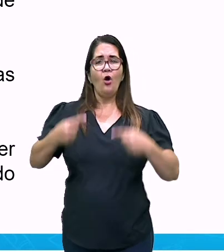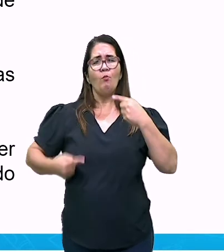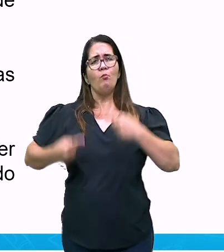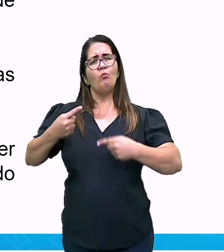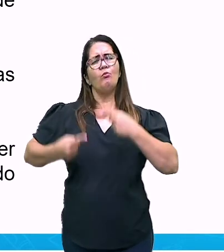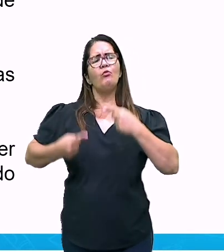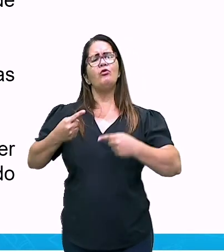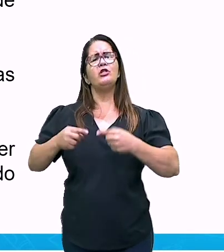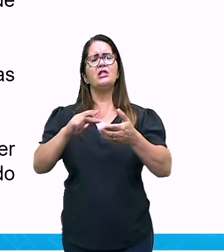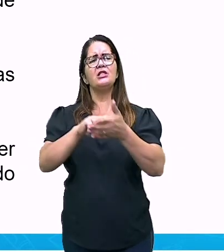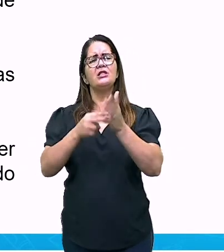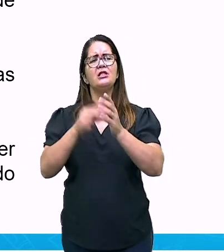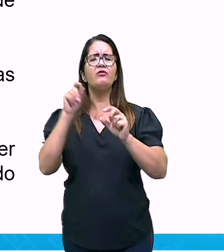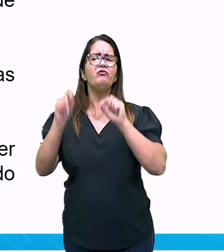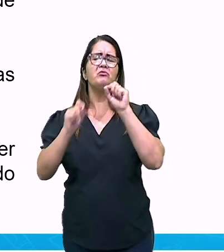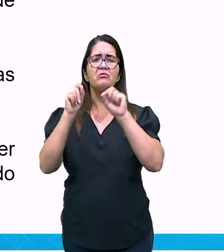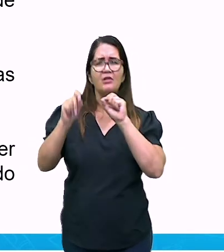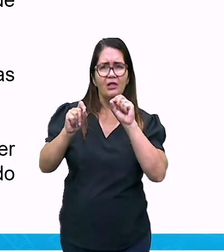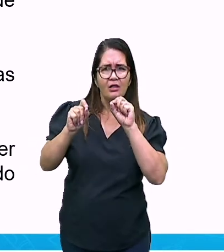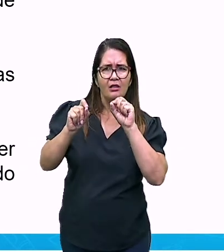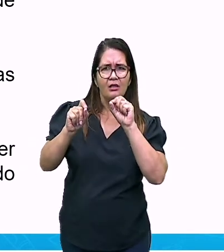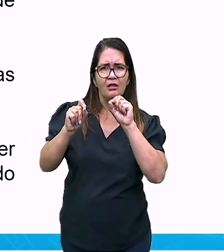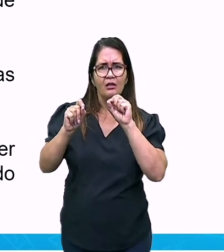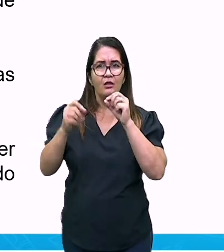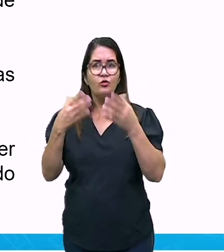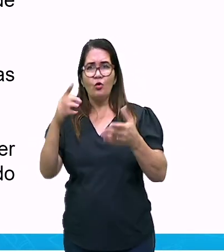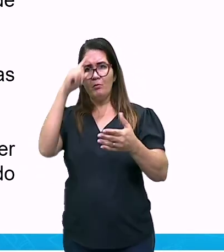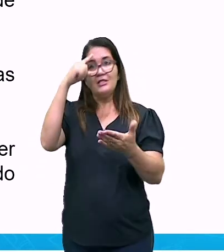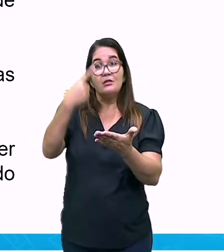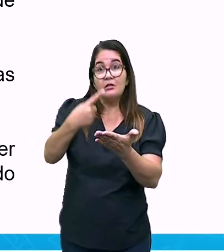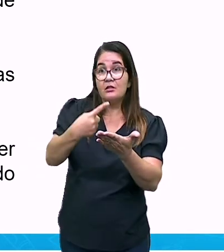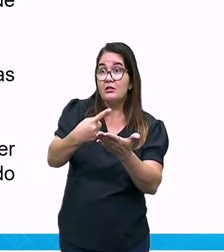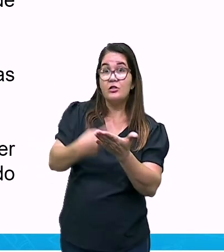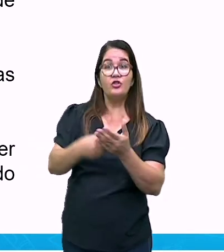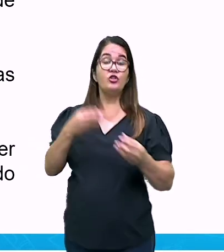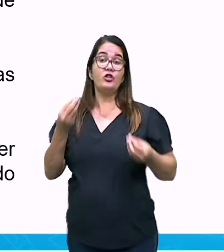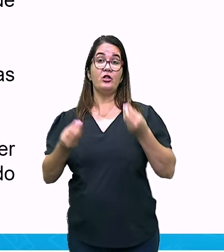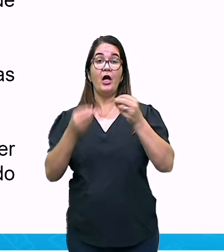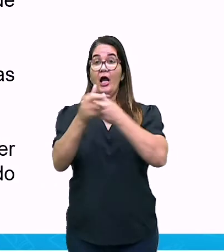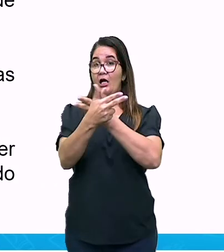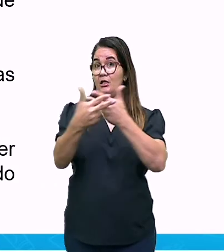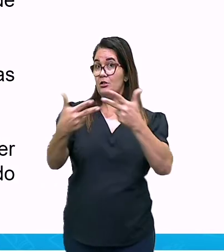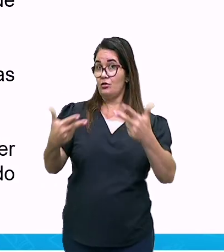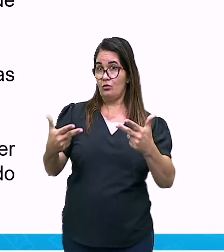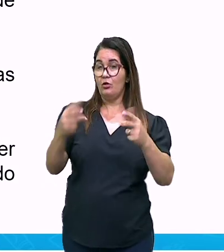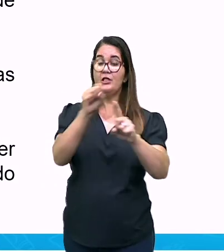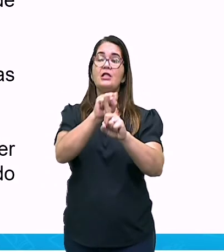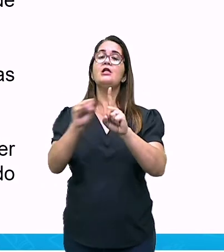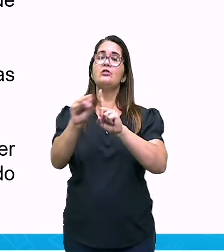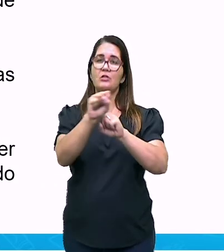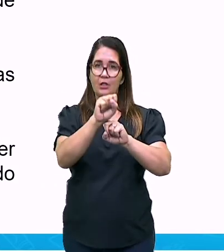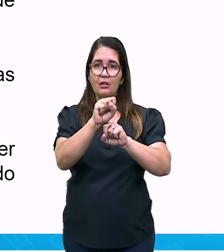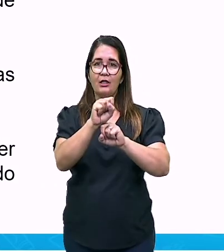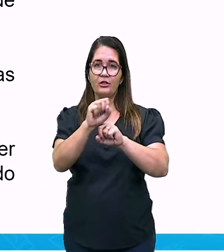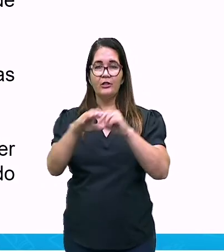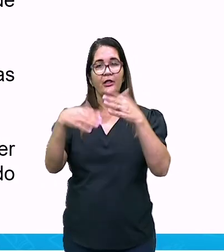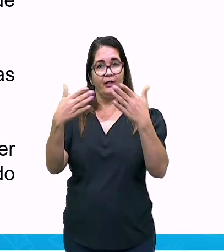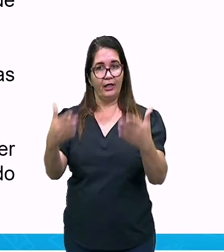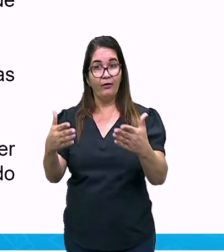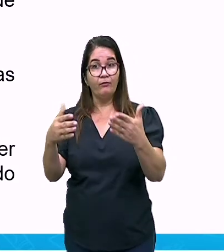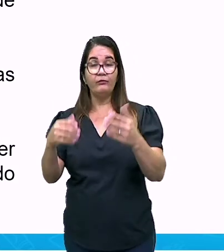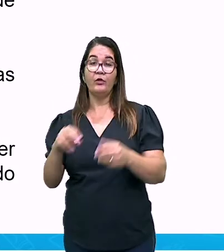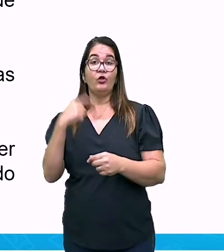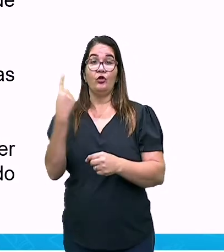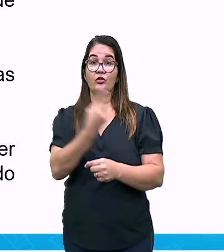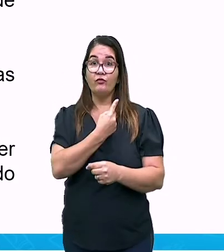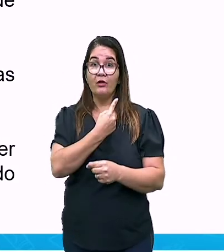das decisões sobre o que será feito no lugar em que vive? Então, nós temos aqui duas perguntinhas básicas. Vamos responder primeiro.